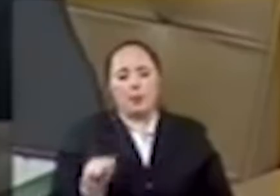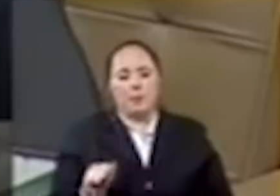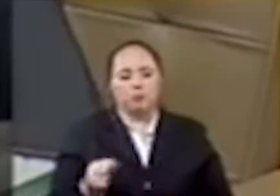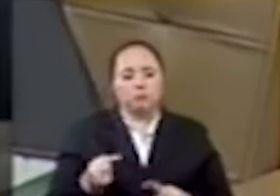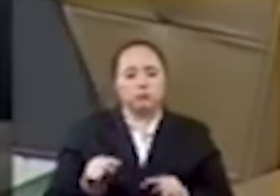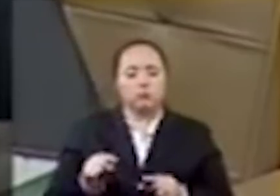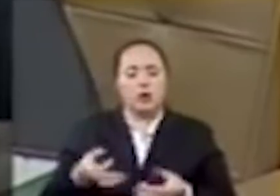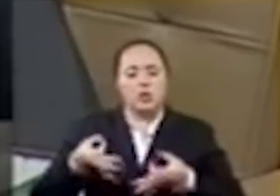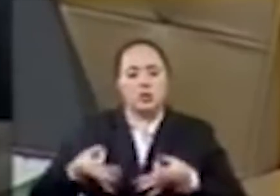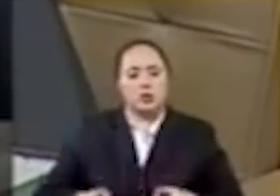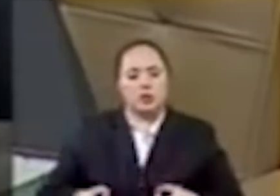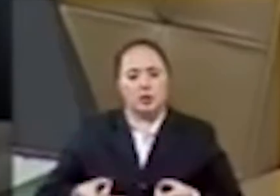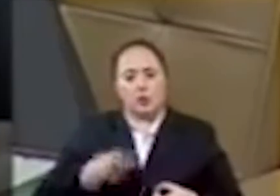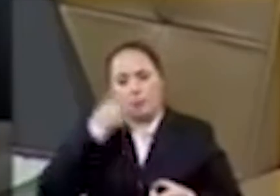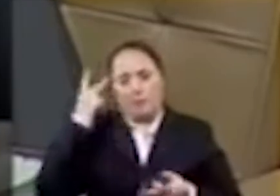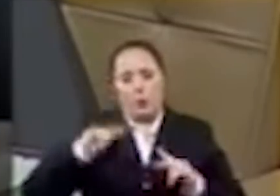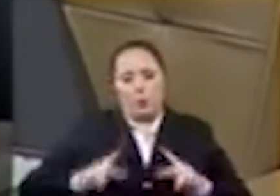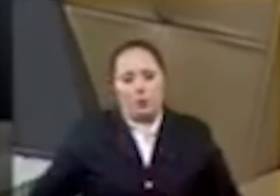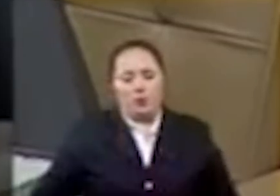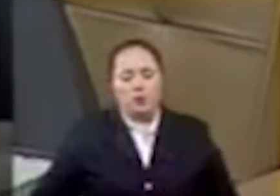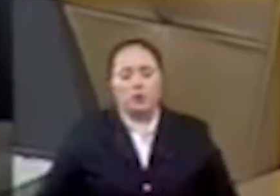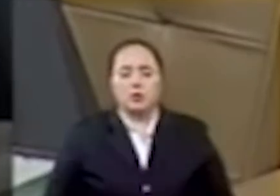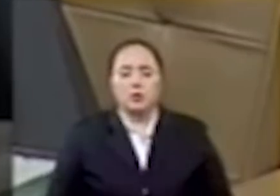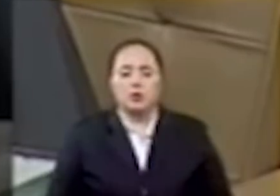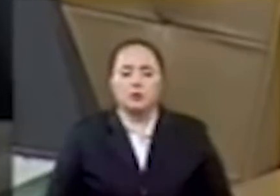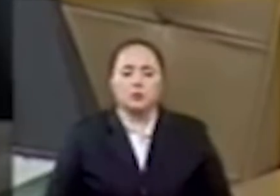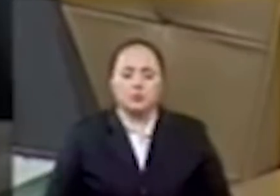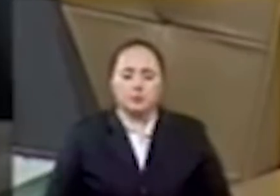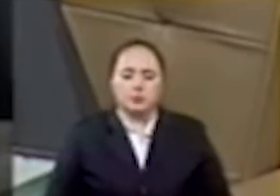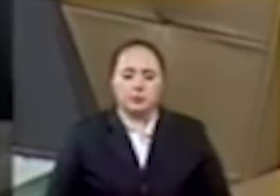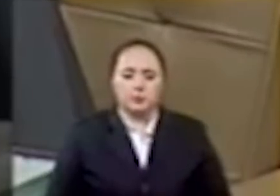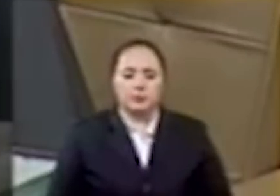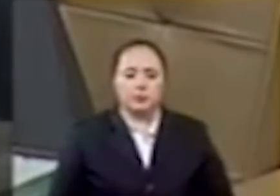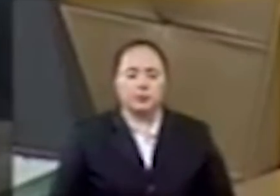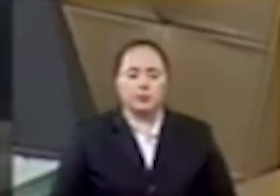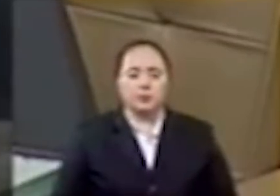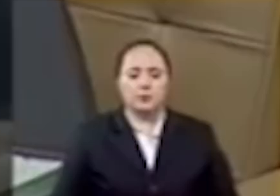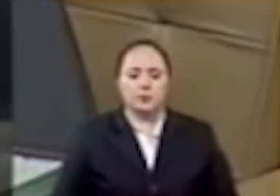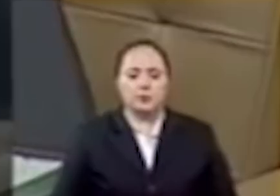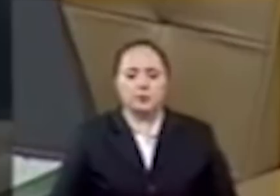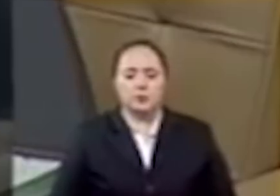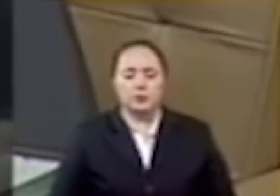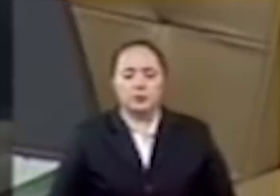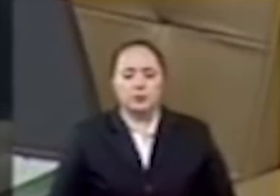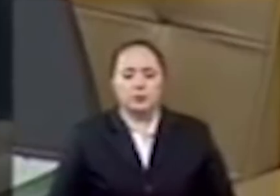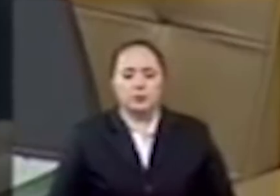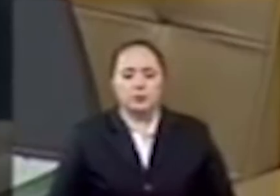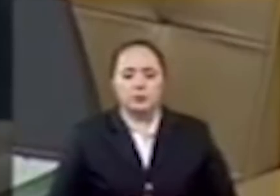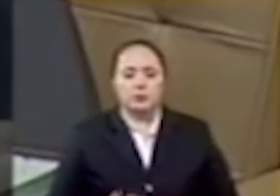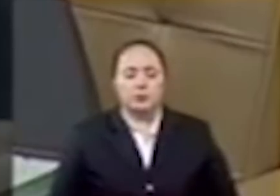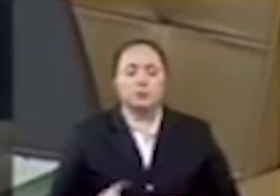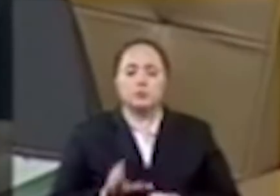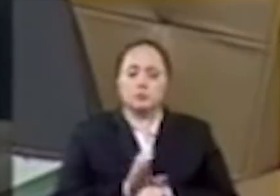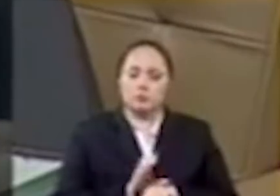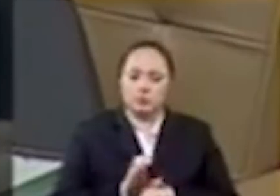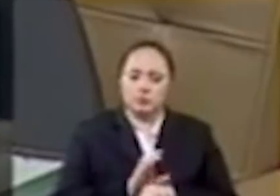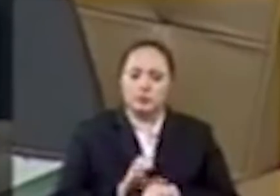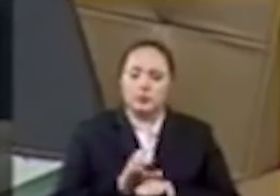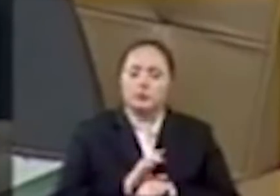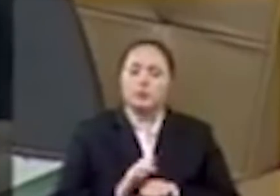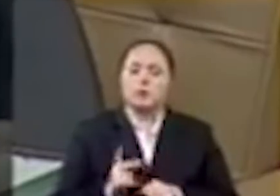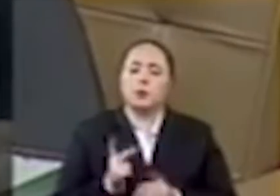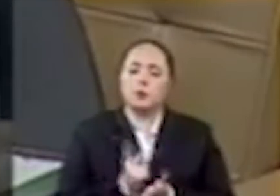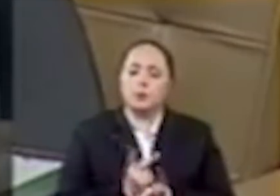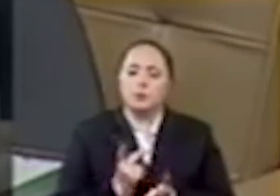à dignidade da pessoa humana. Nada obstante, o constituinte originário e mesmo